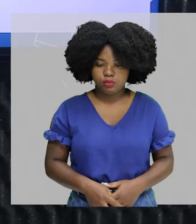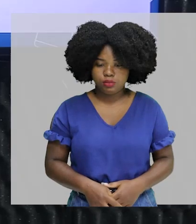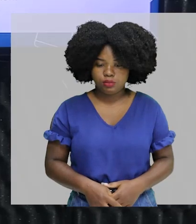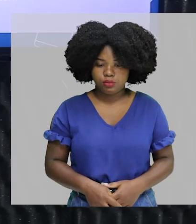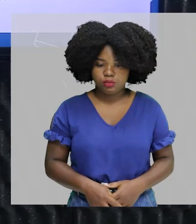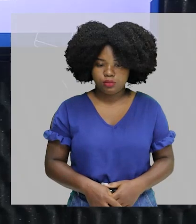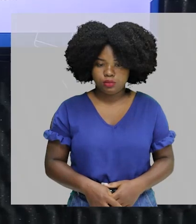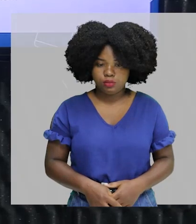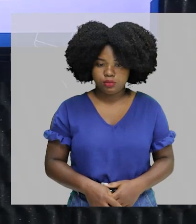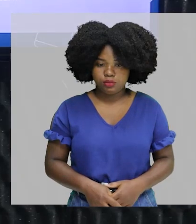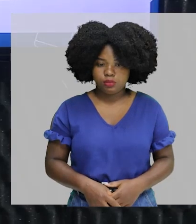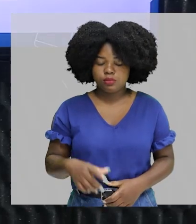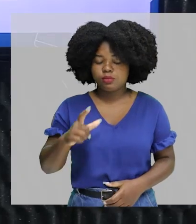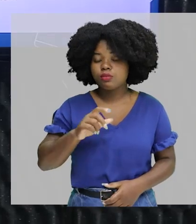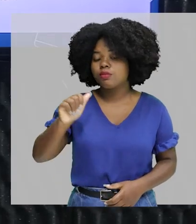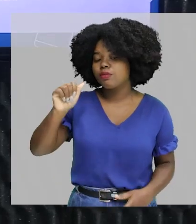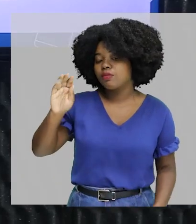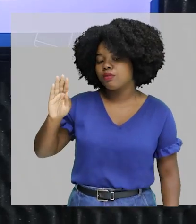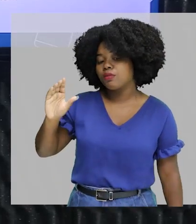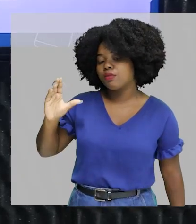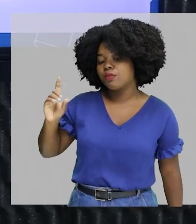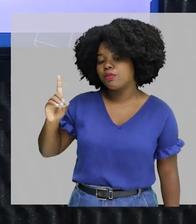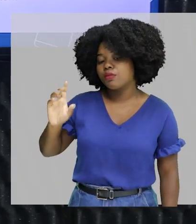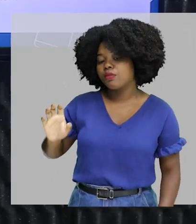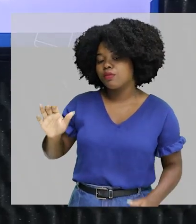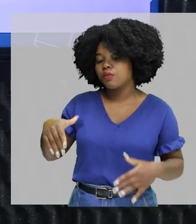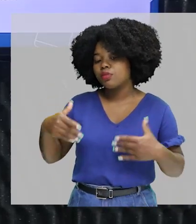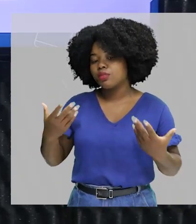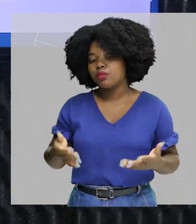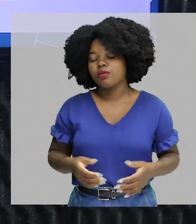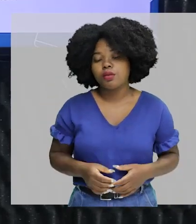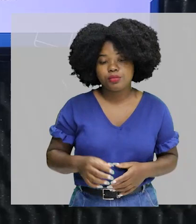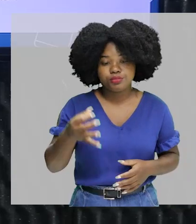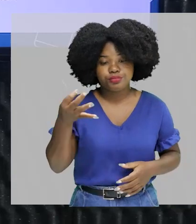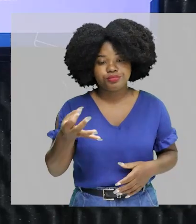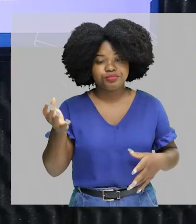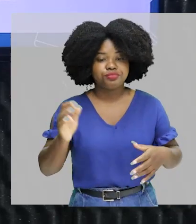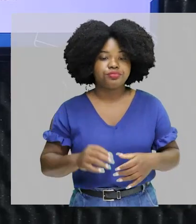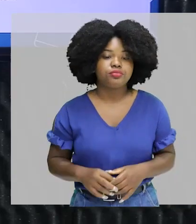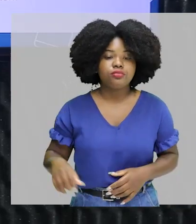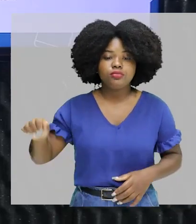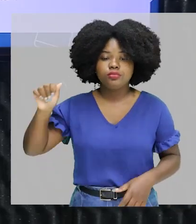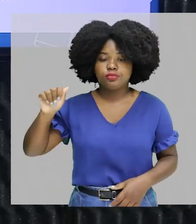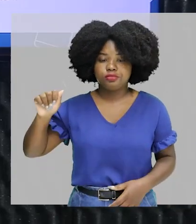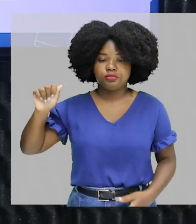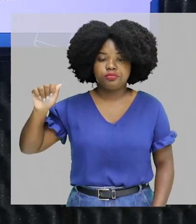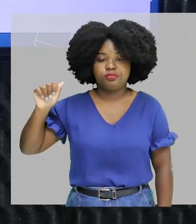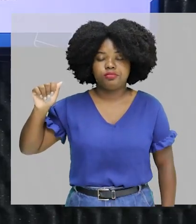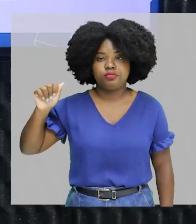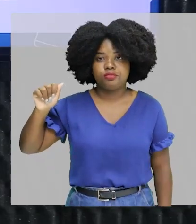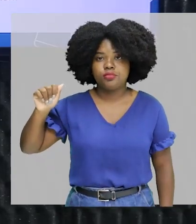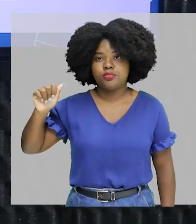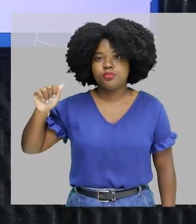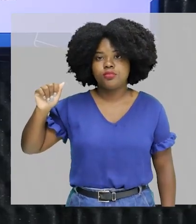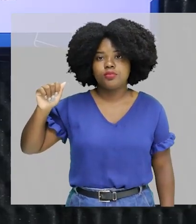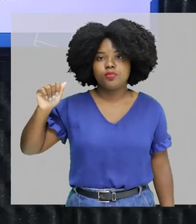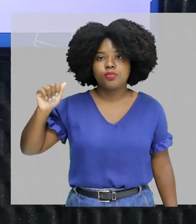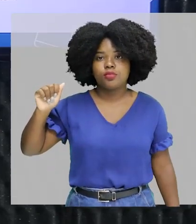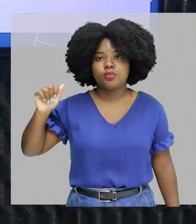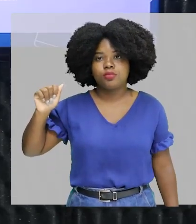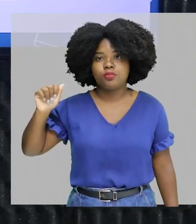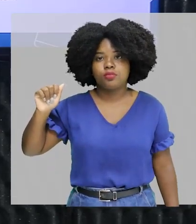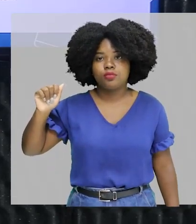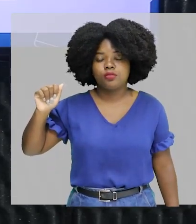correto afirmar que... Vamos lá, vamos analisar cada uma dessas alternativas. Letra A. A maioria